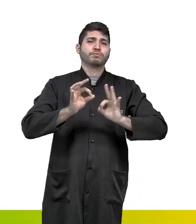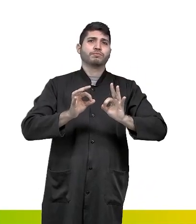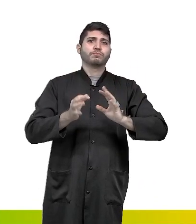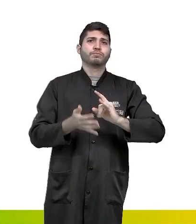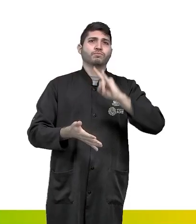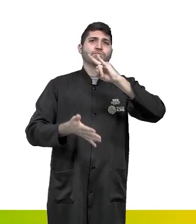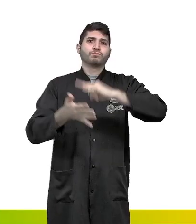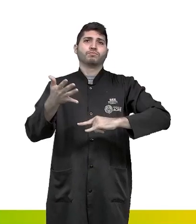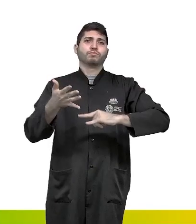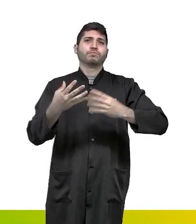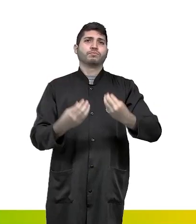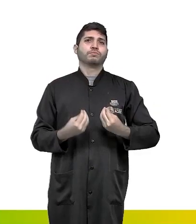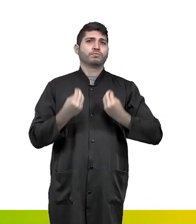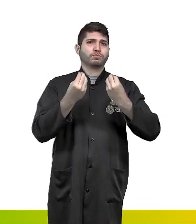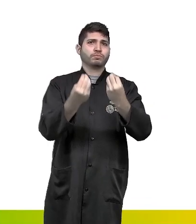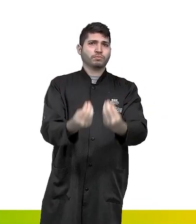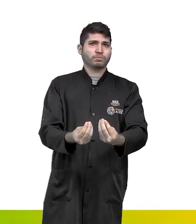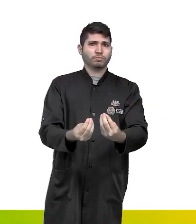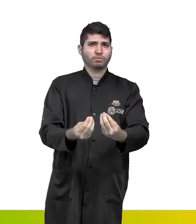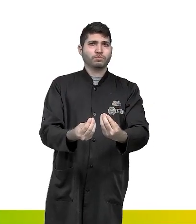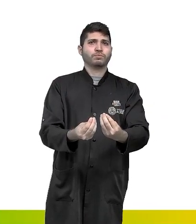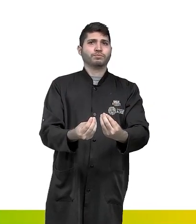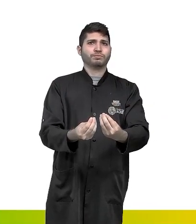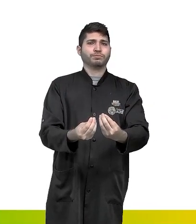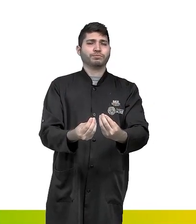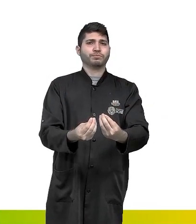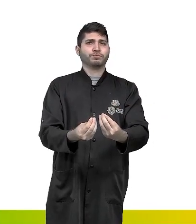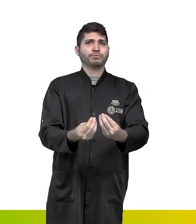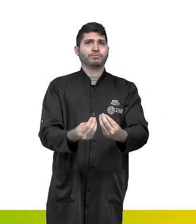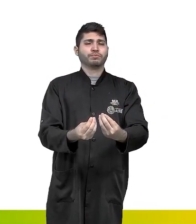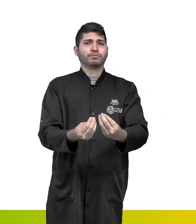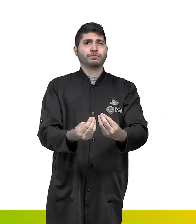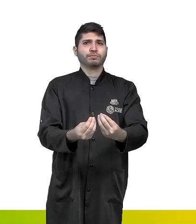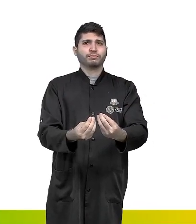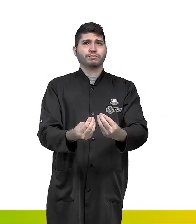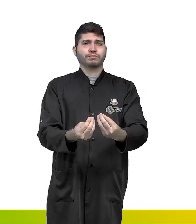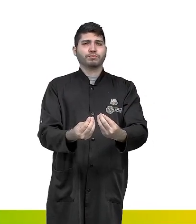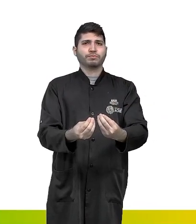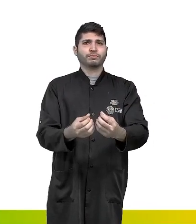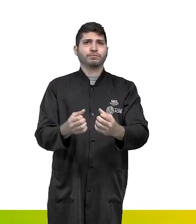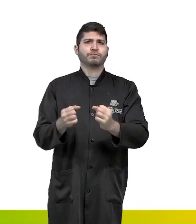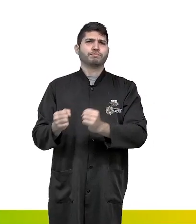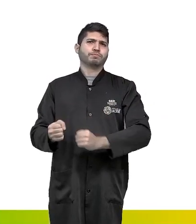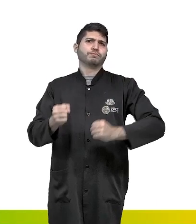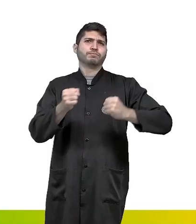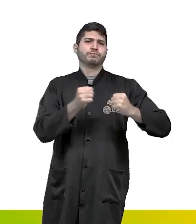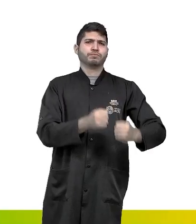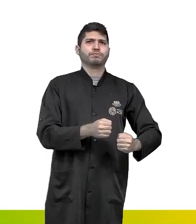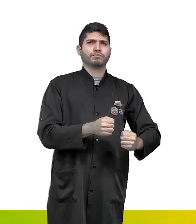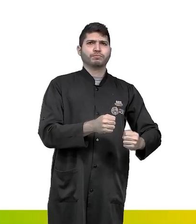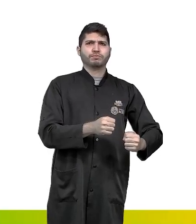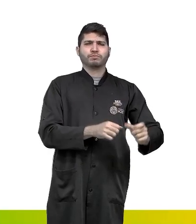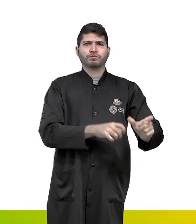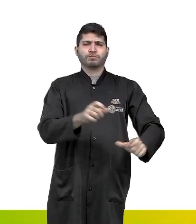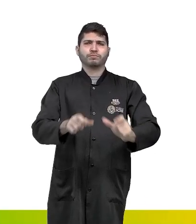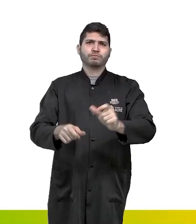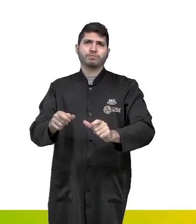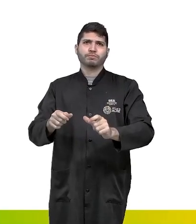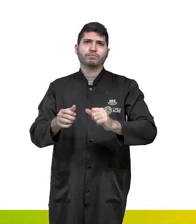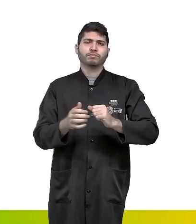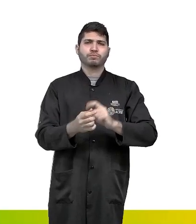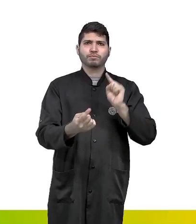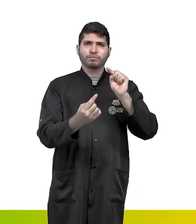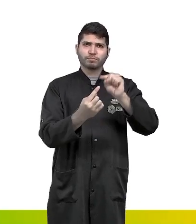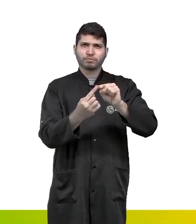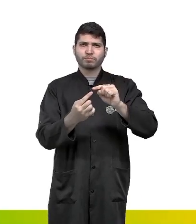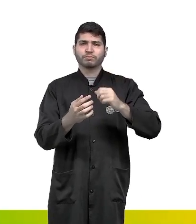carta de doação, que concediam a posse da terra a indivíduos em troca de compromissos